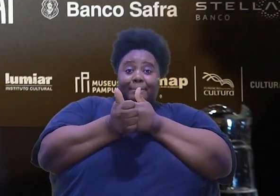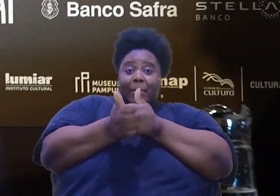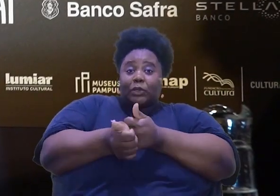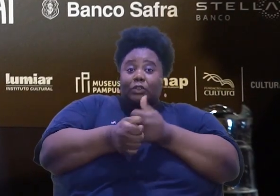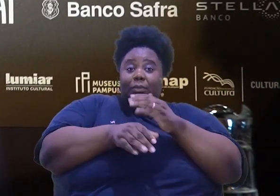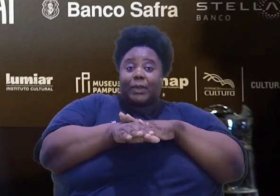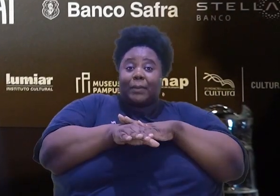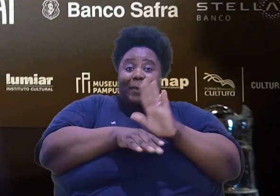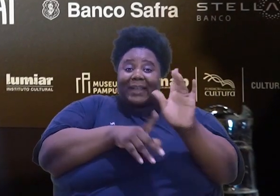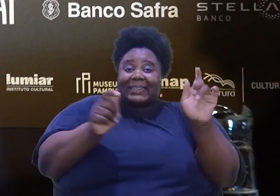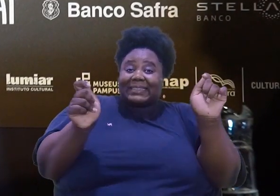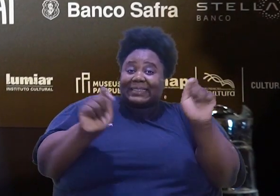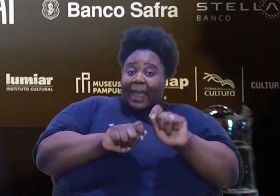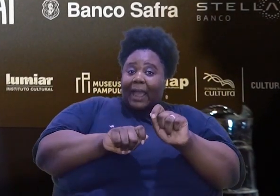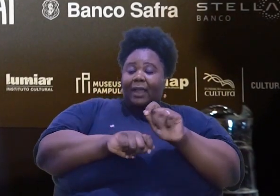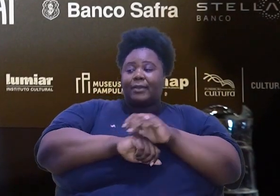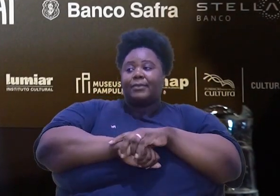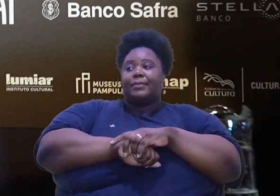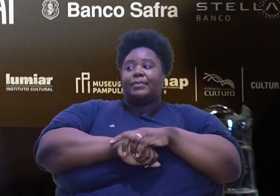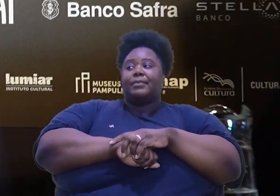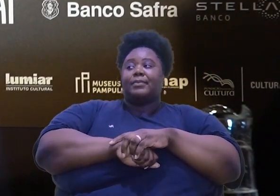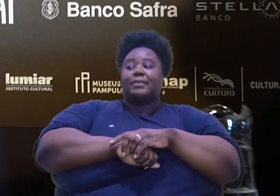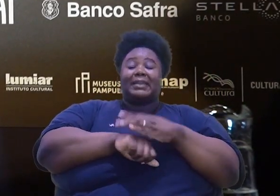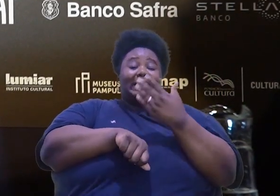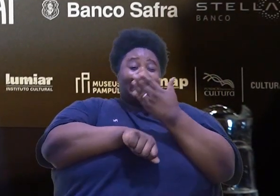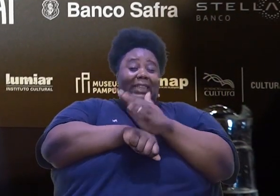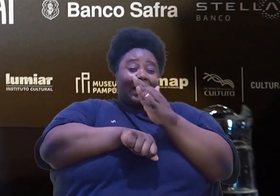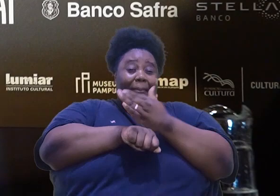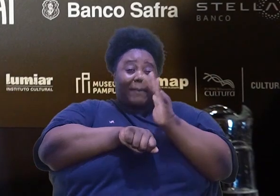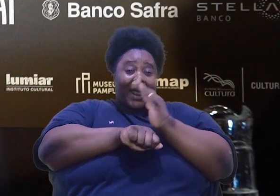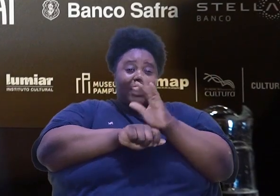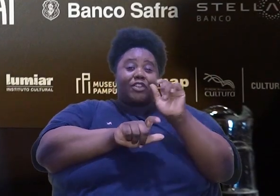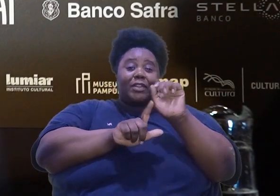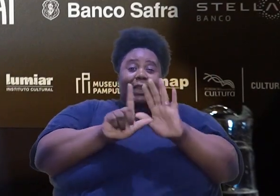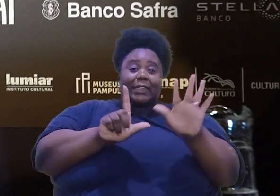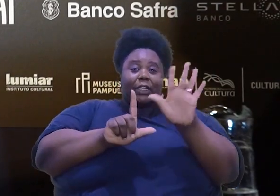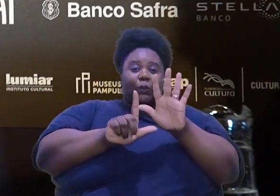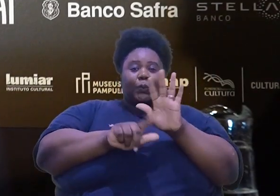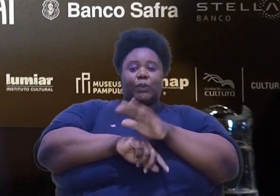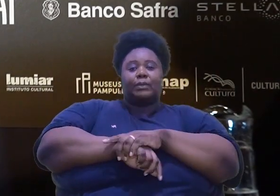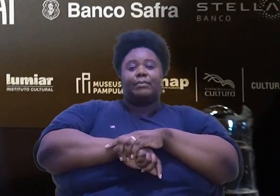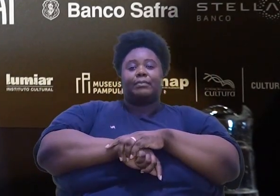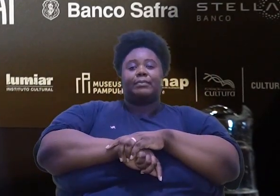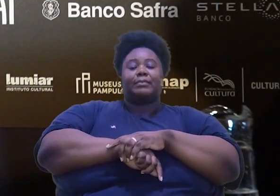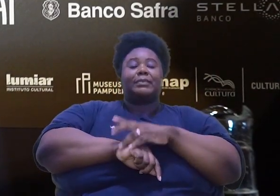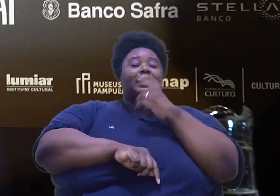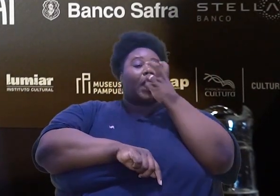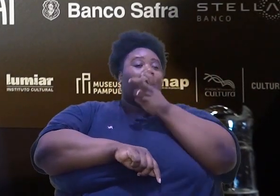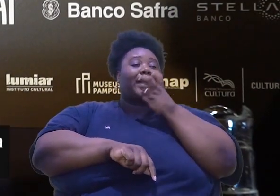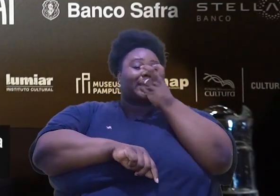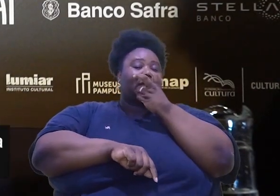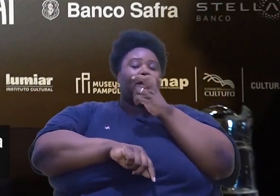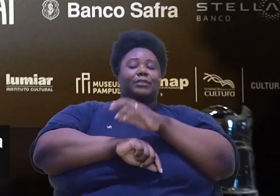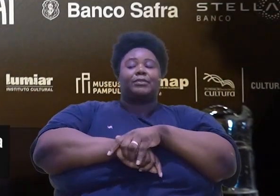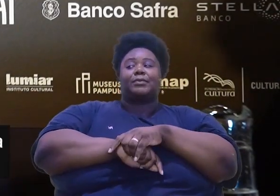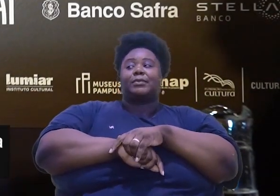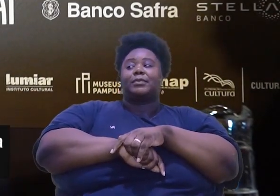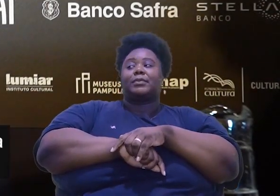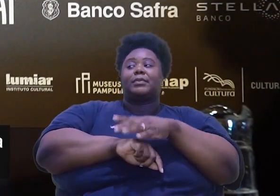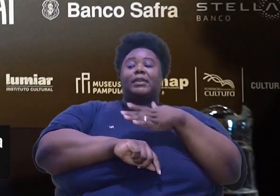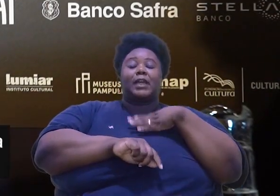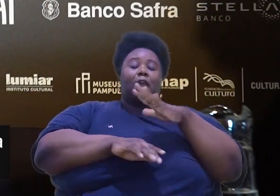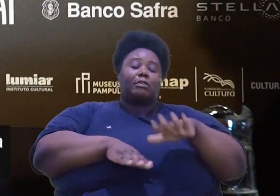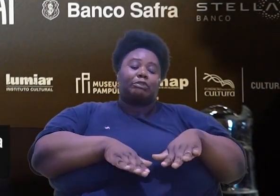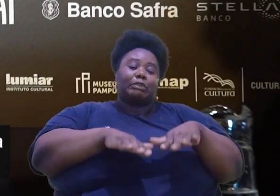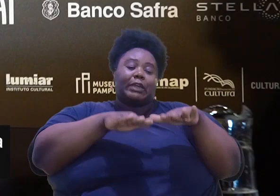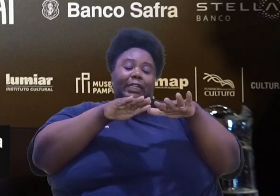mais possível da prática literária da oralidade. Eu cresci